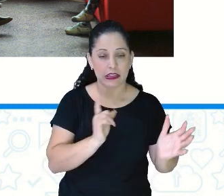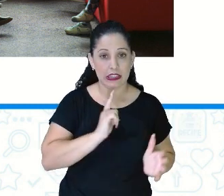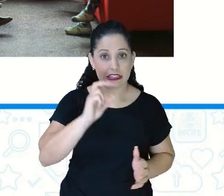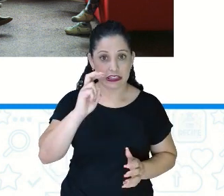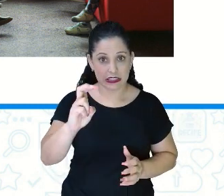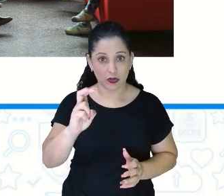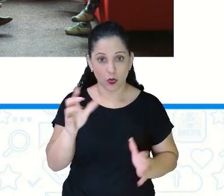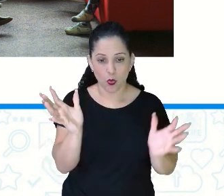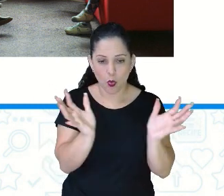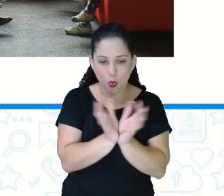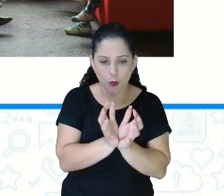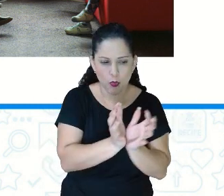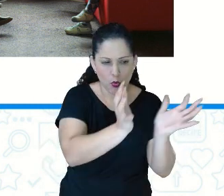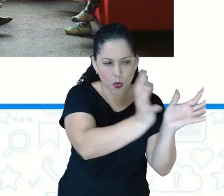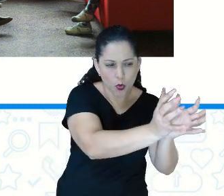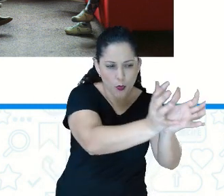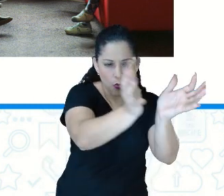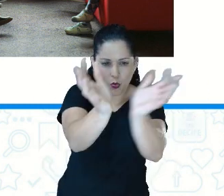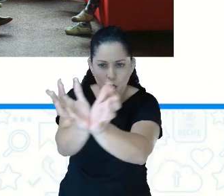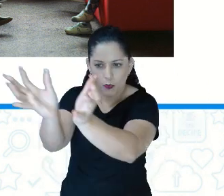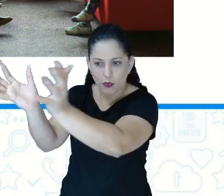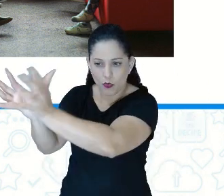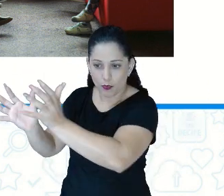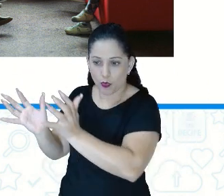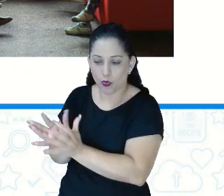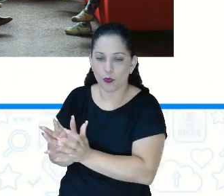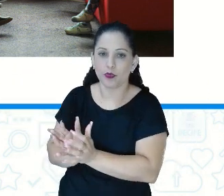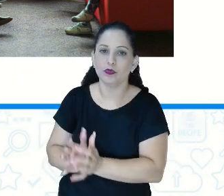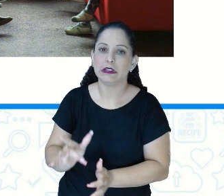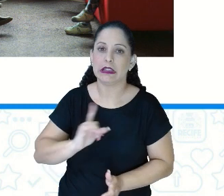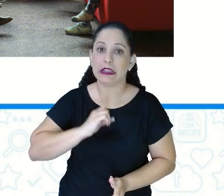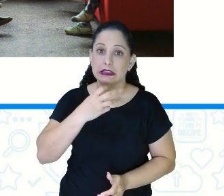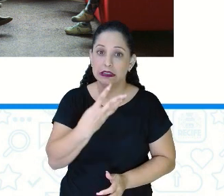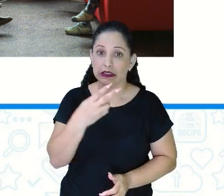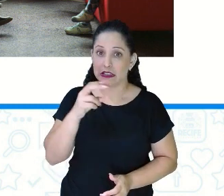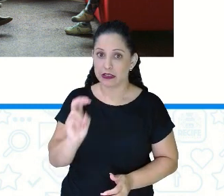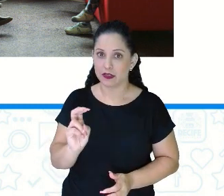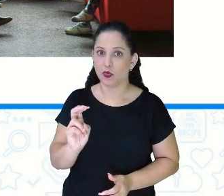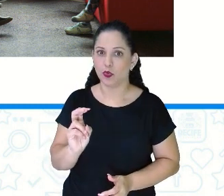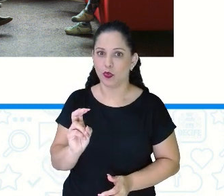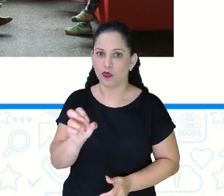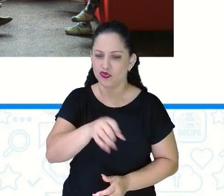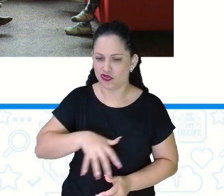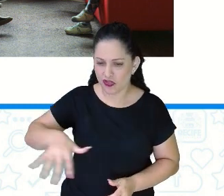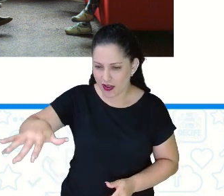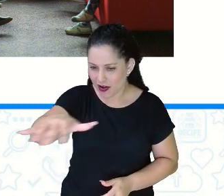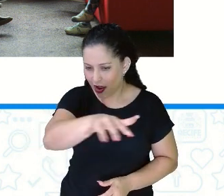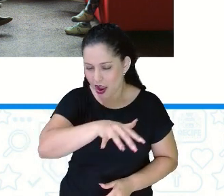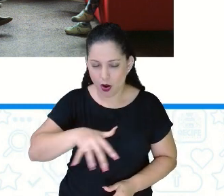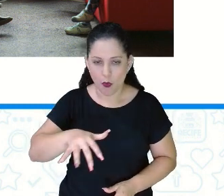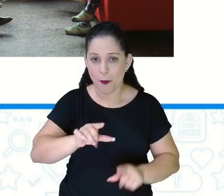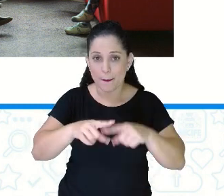grupos. Quantos alunos ficarão em cada grupo? Uma